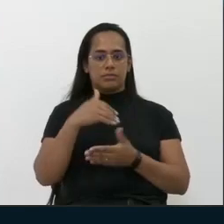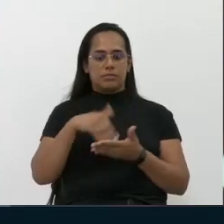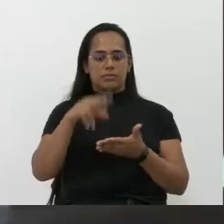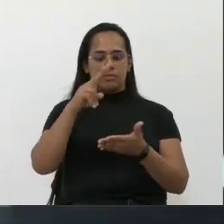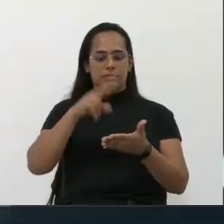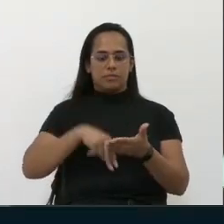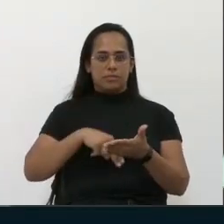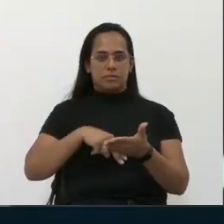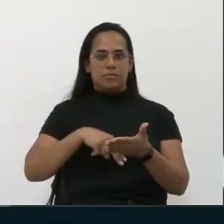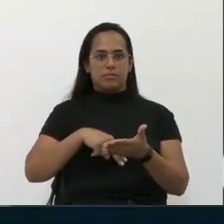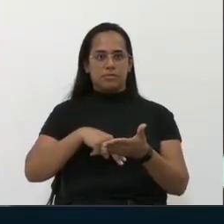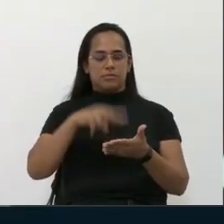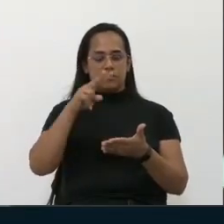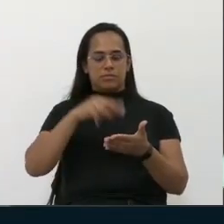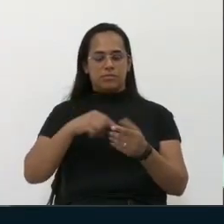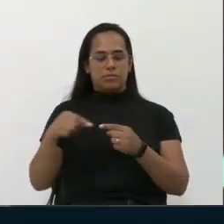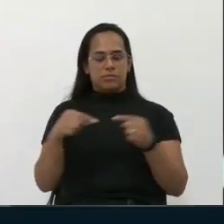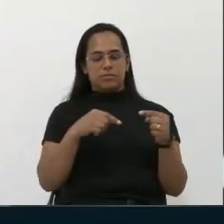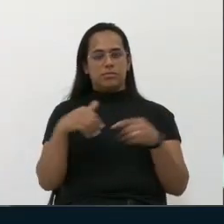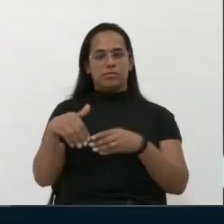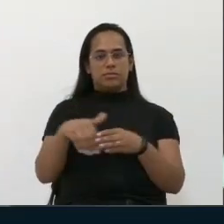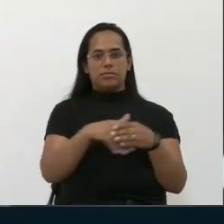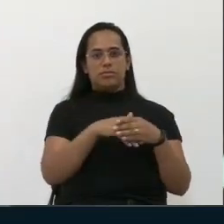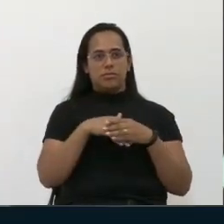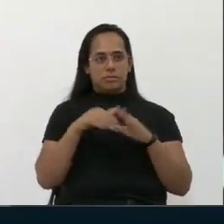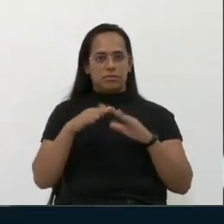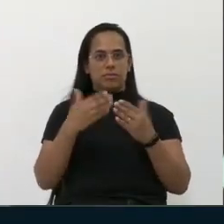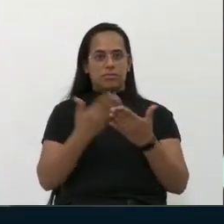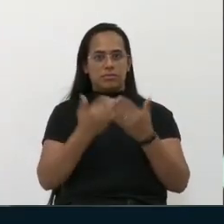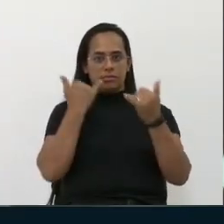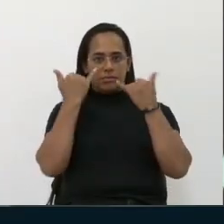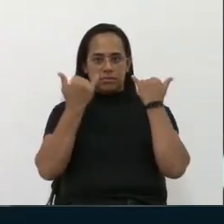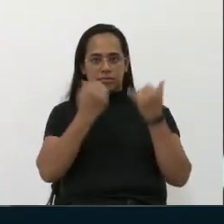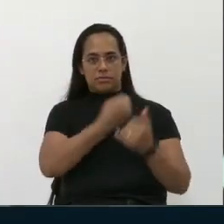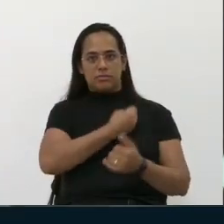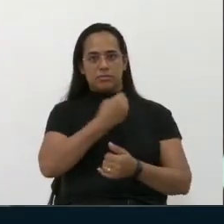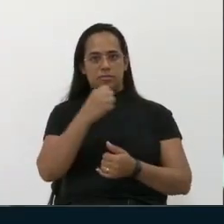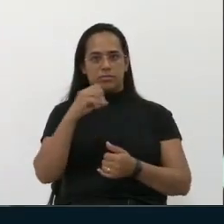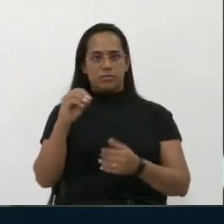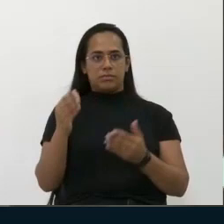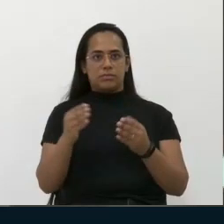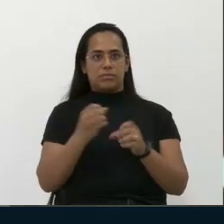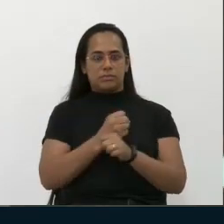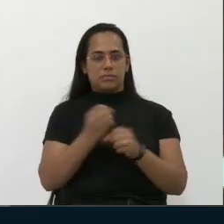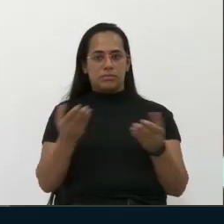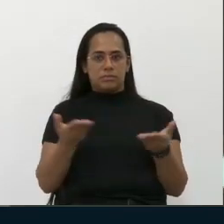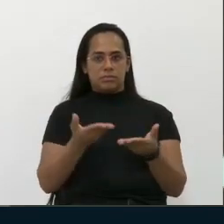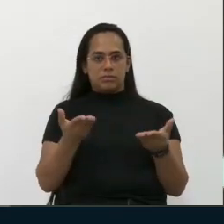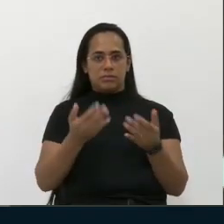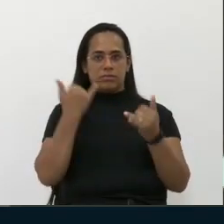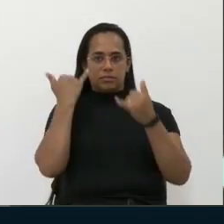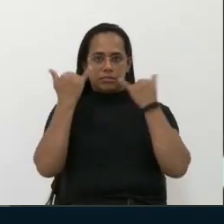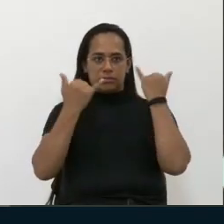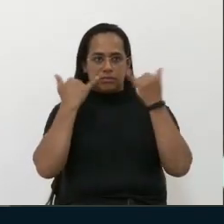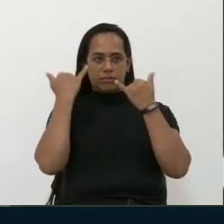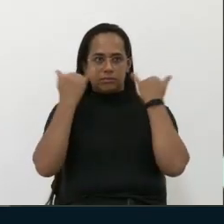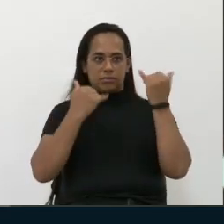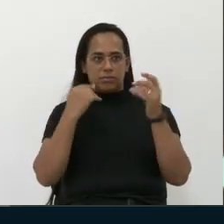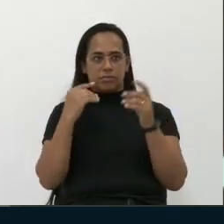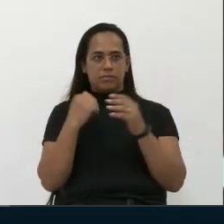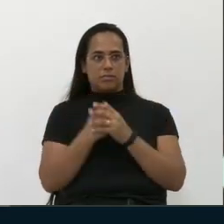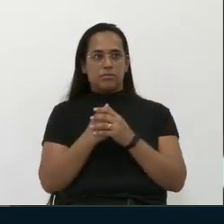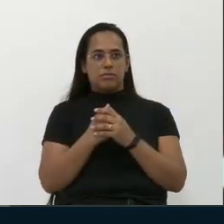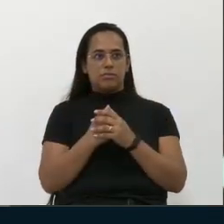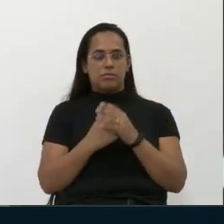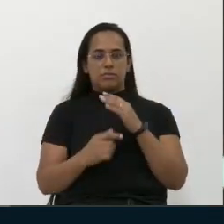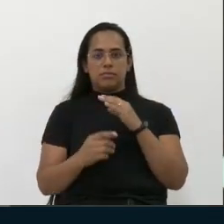leitura. Leitura, discussão e votação de requerimento de informação número 80/2024. Informações sobre a falta de atendente no SUS